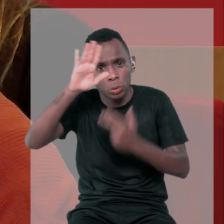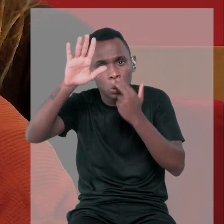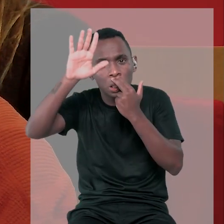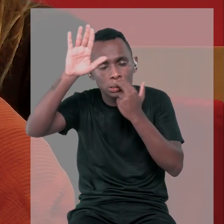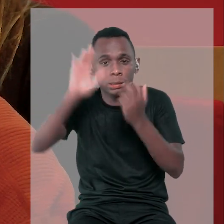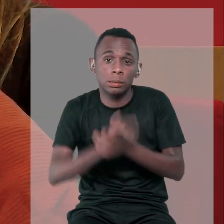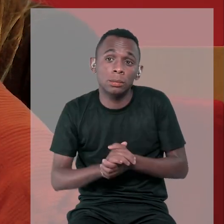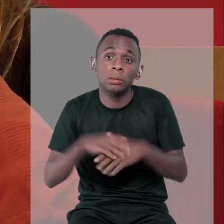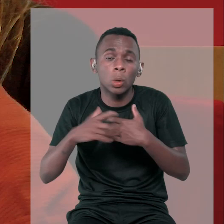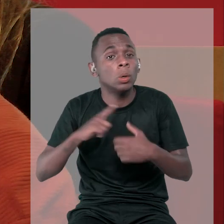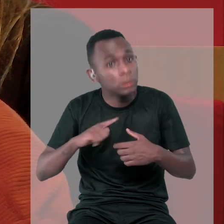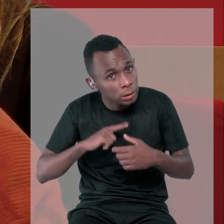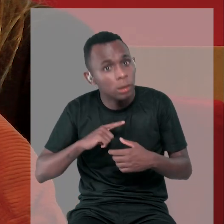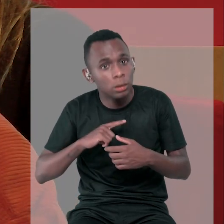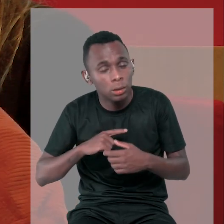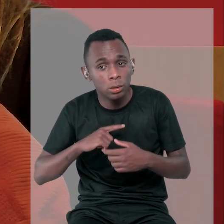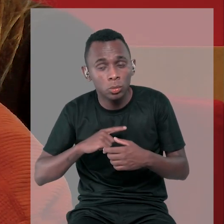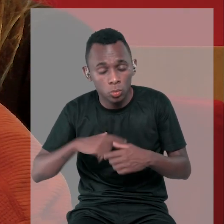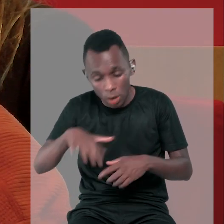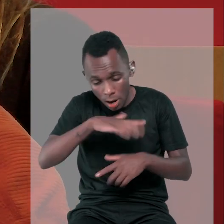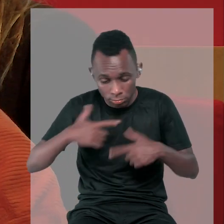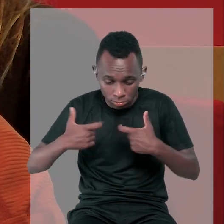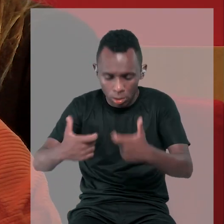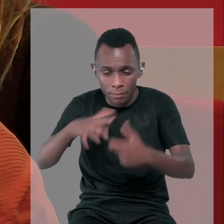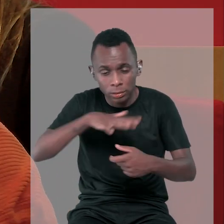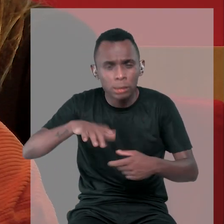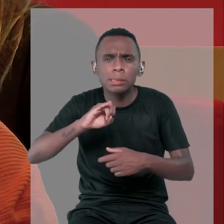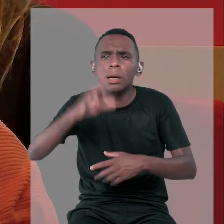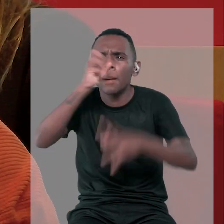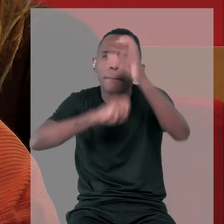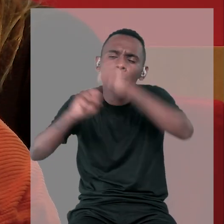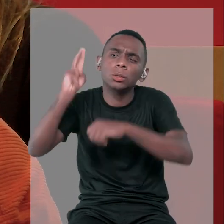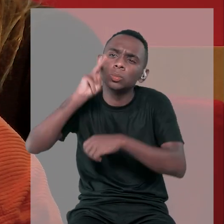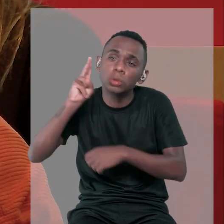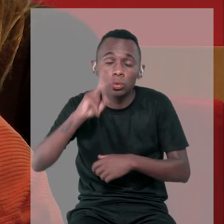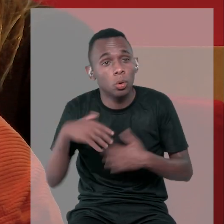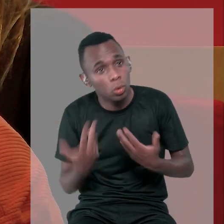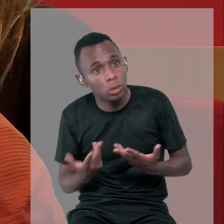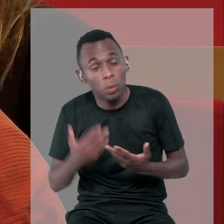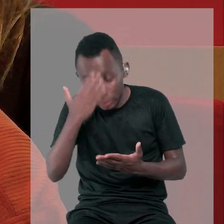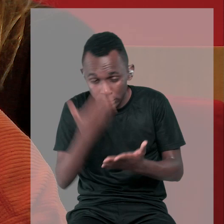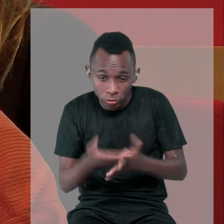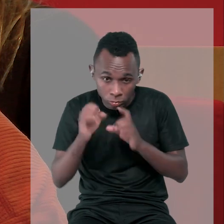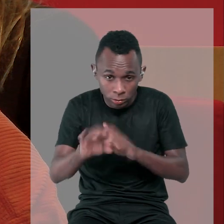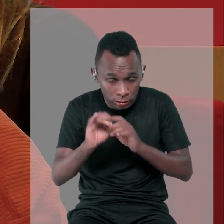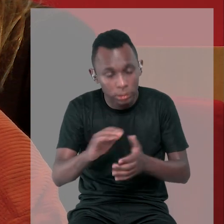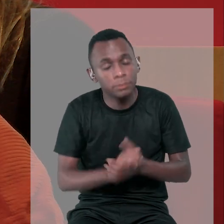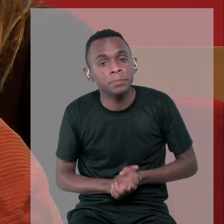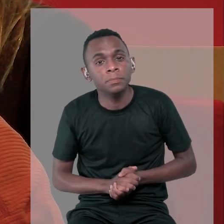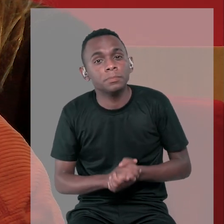região muito grande. Será que a gente, aprendendo história, estou acreditando na educação, será que a gente não pode...